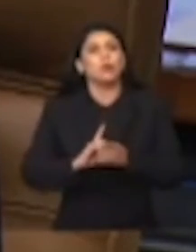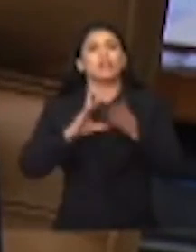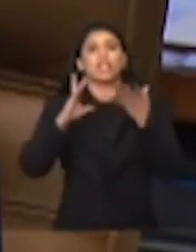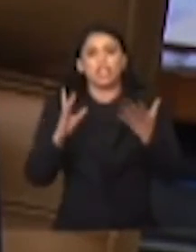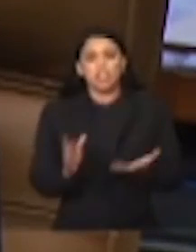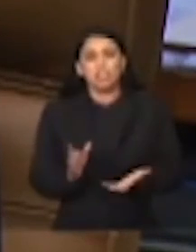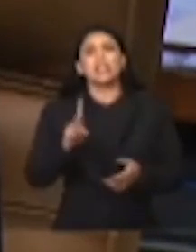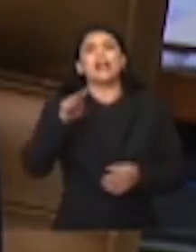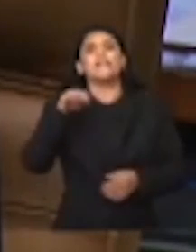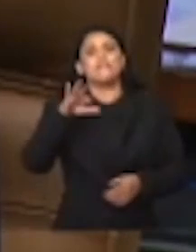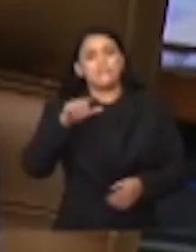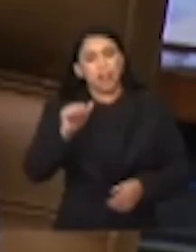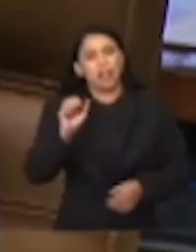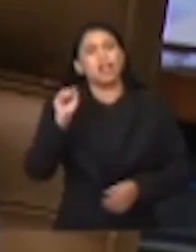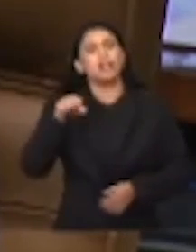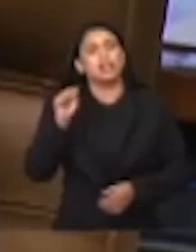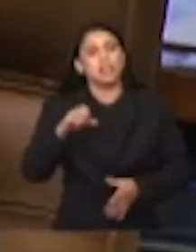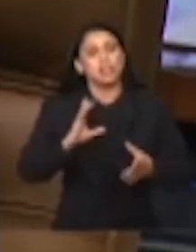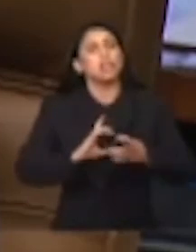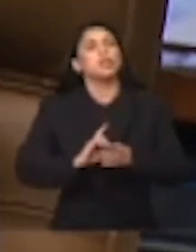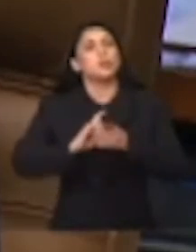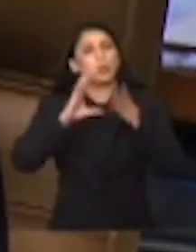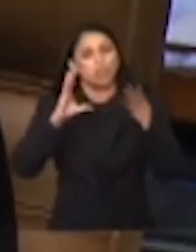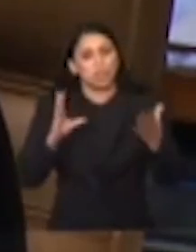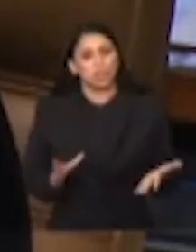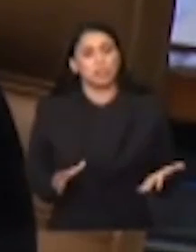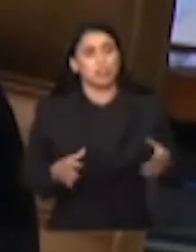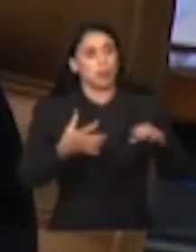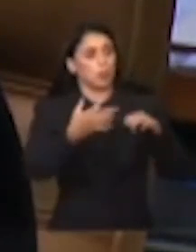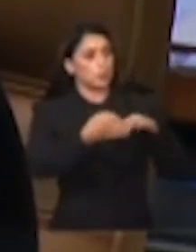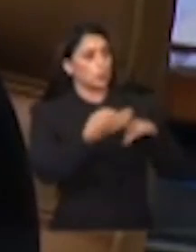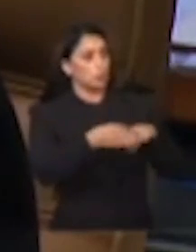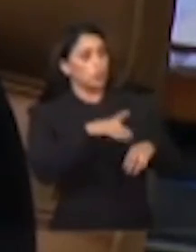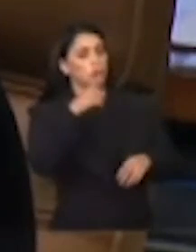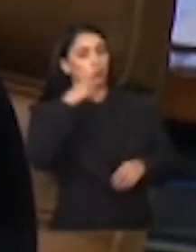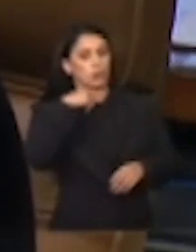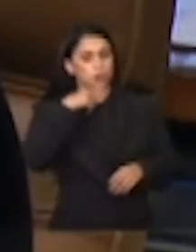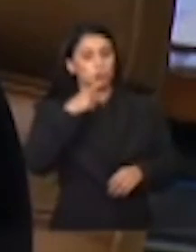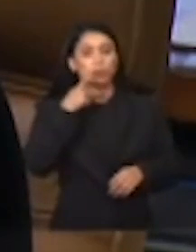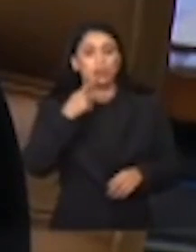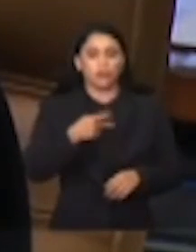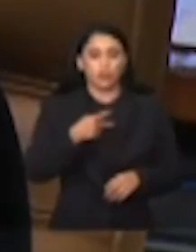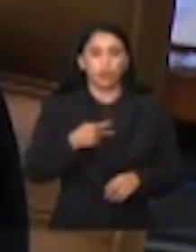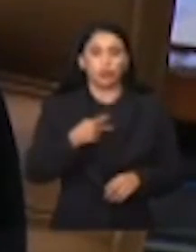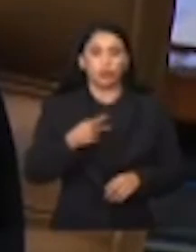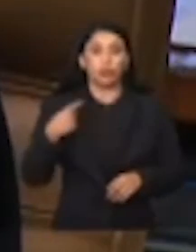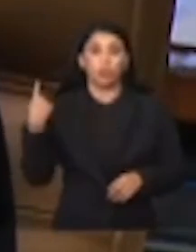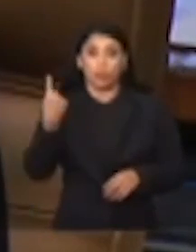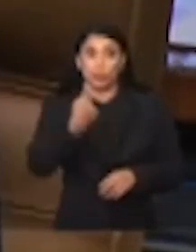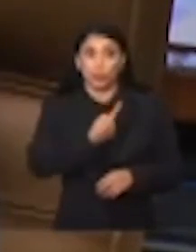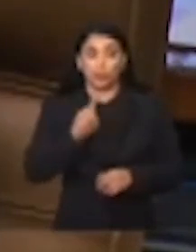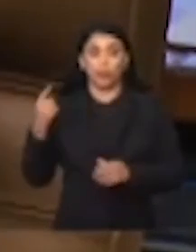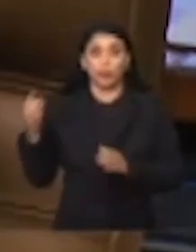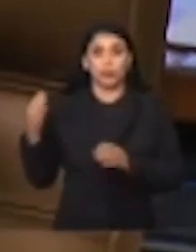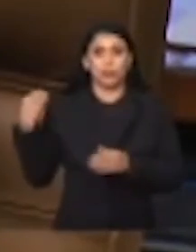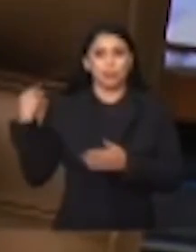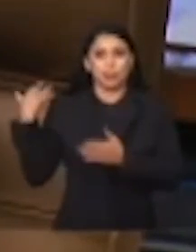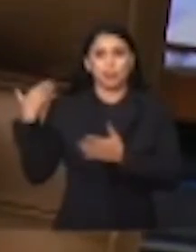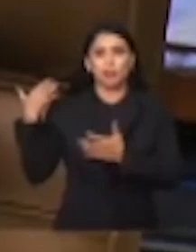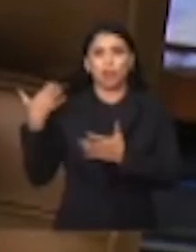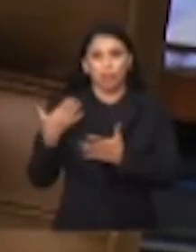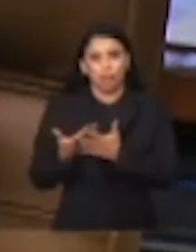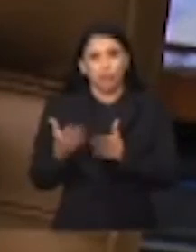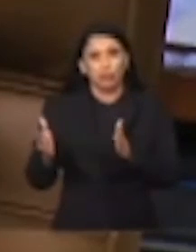o que cada um de nós faz como lembrou agora o ministro Gilmar vários de nós passamos nesses últimos tempos especialmente